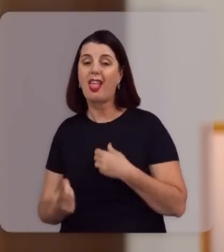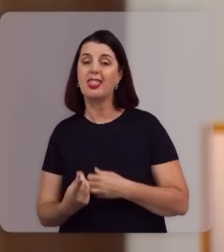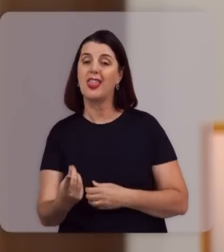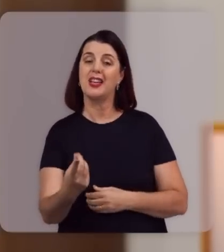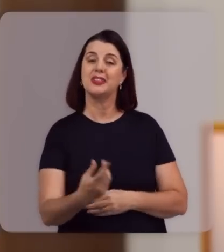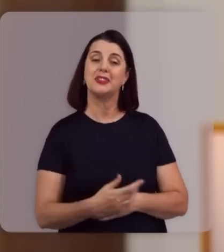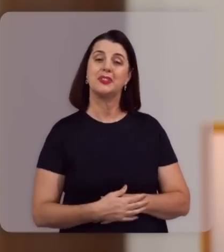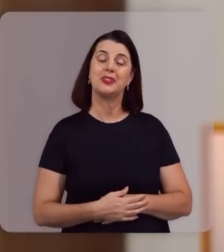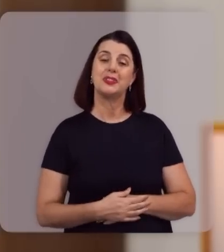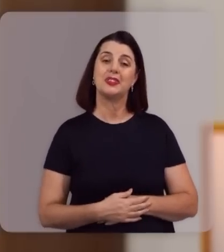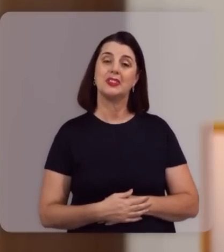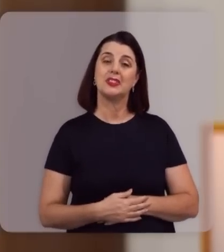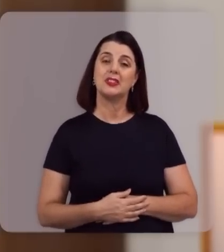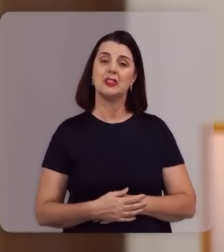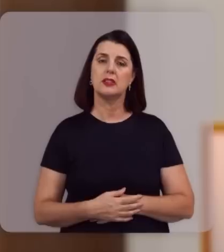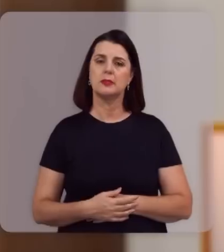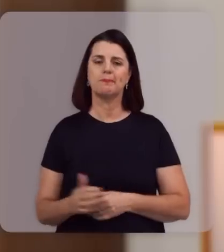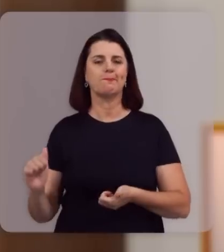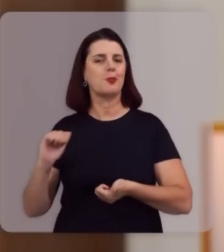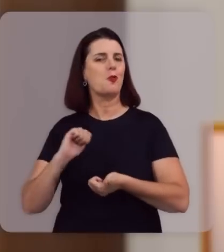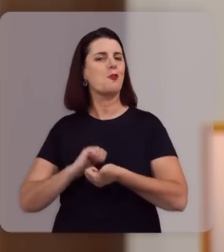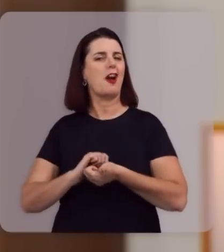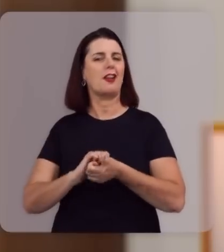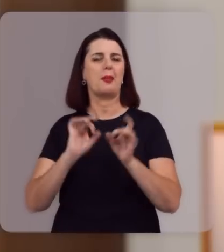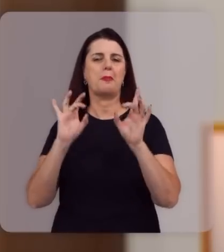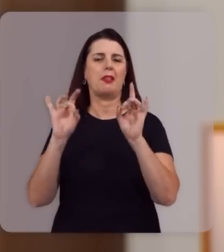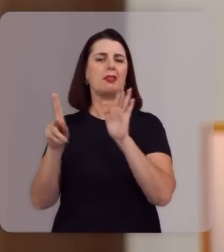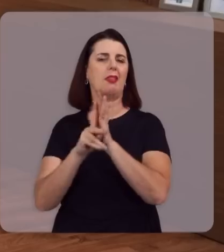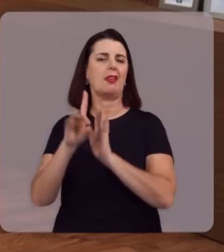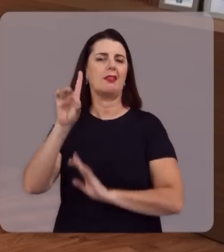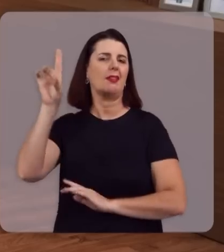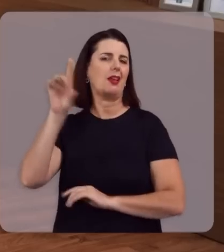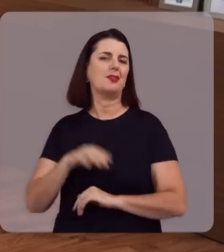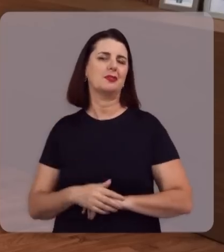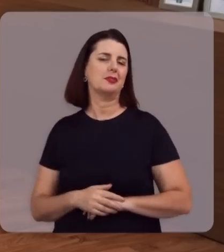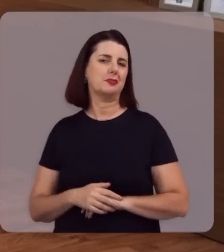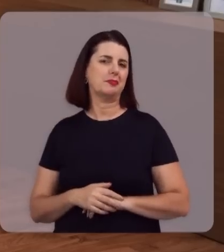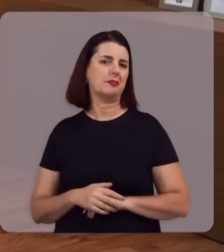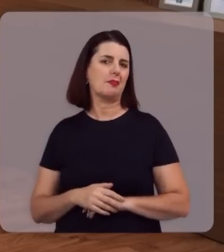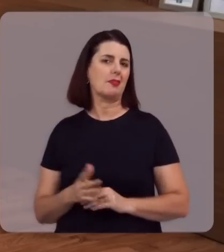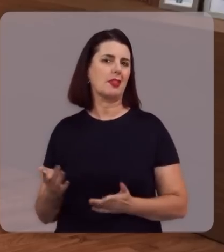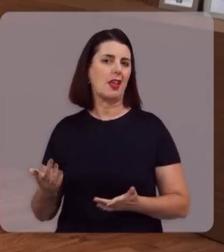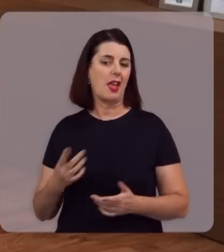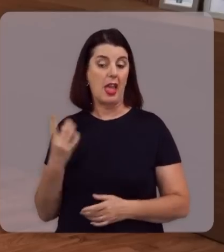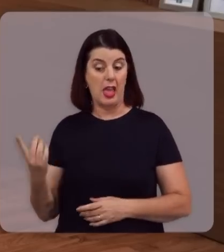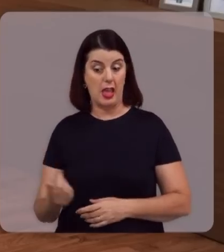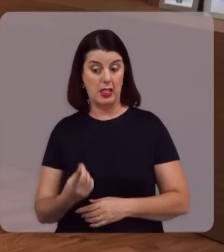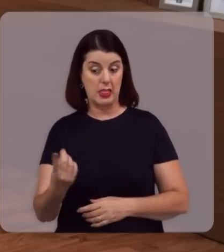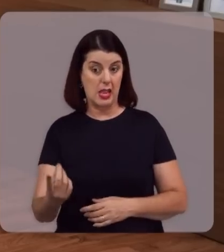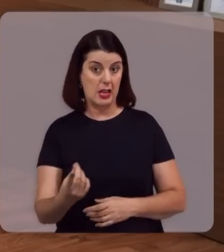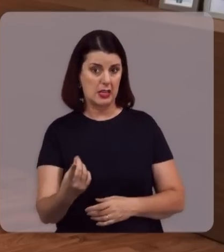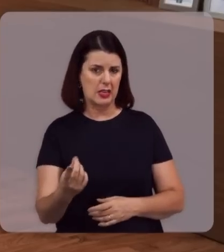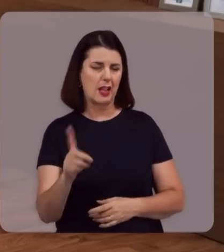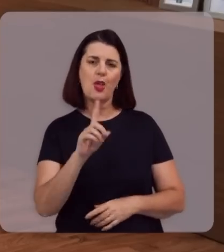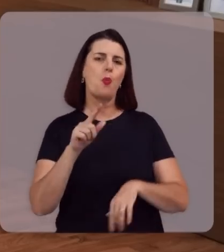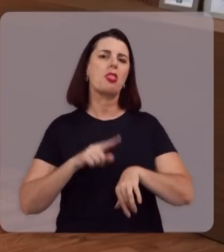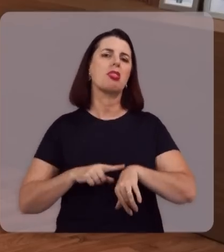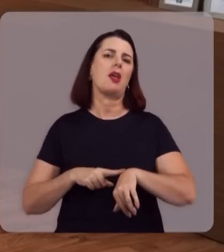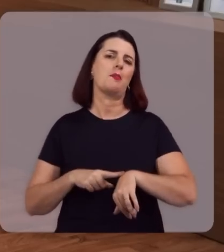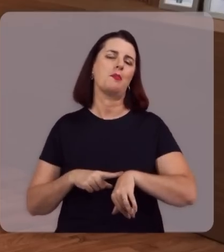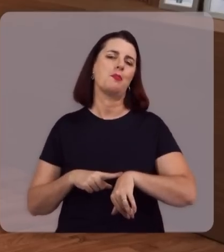eterno, atributo exclusivo de Deus. Vale destacar que eternidade não é